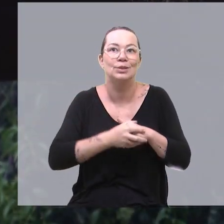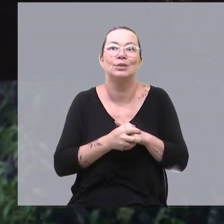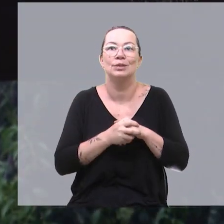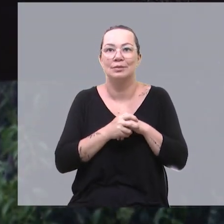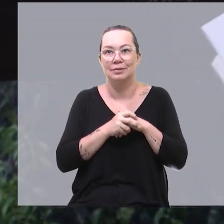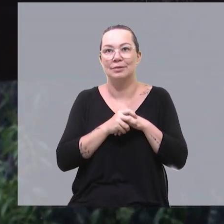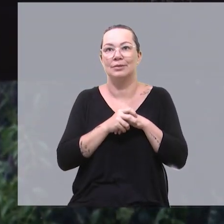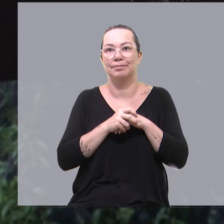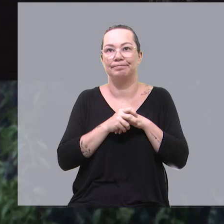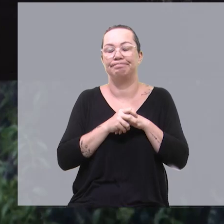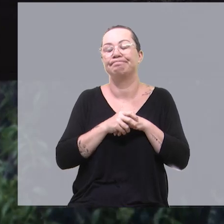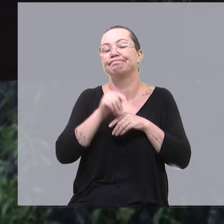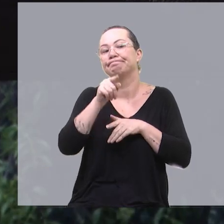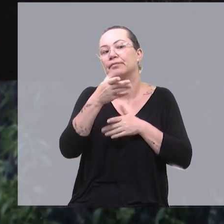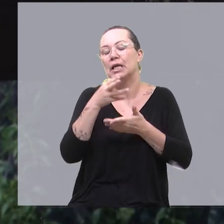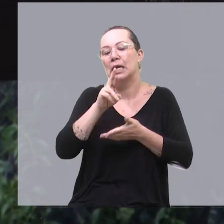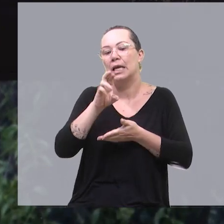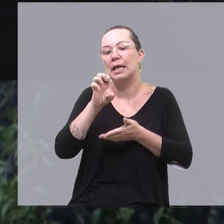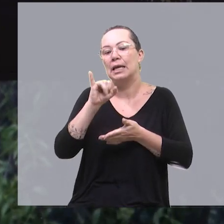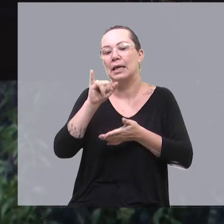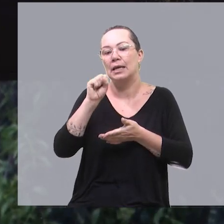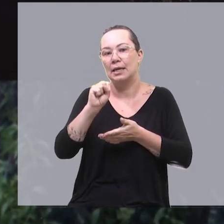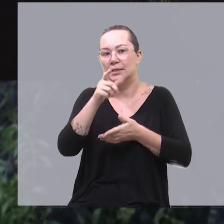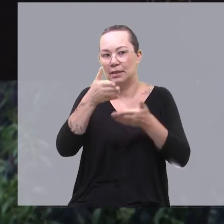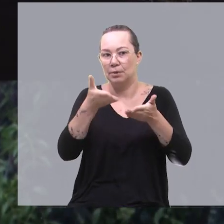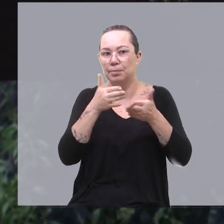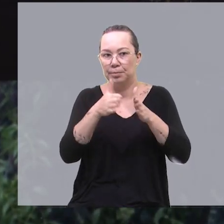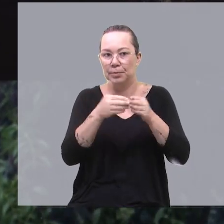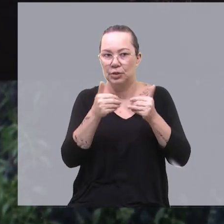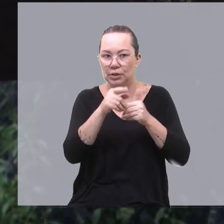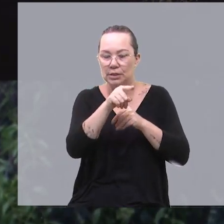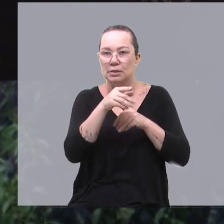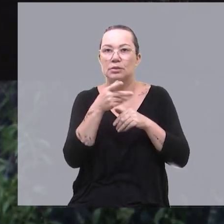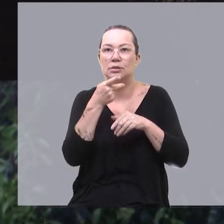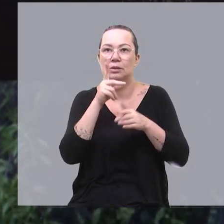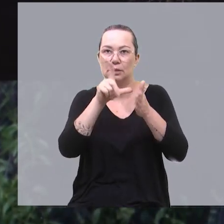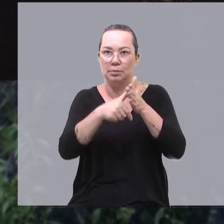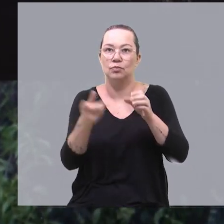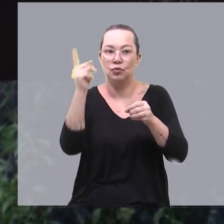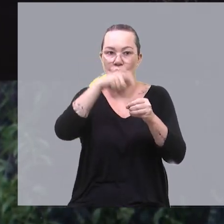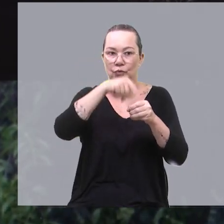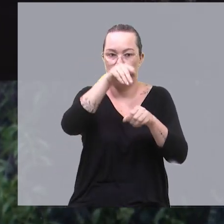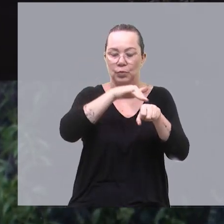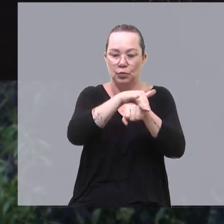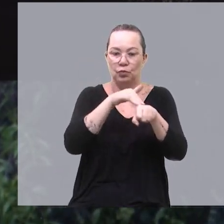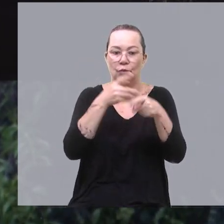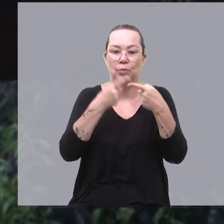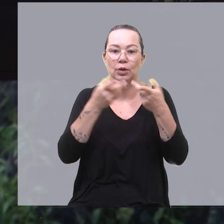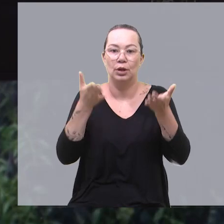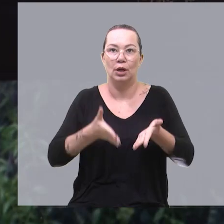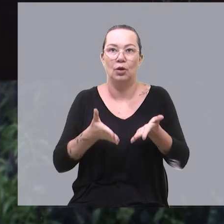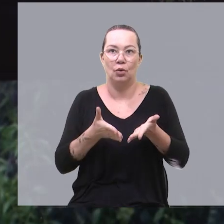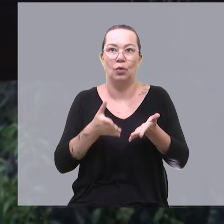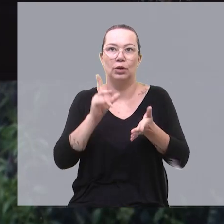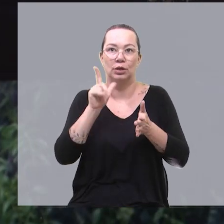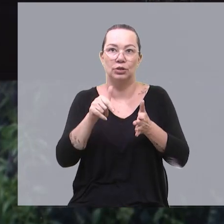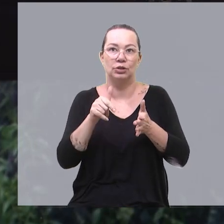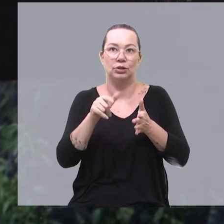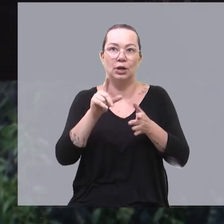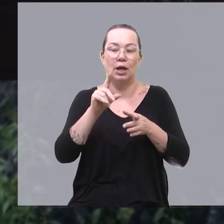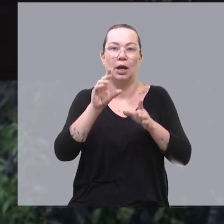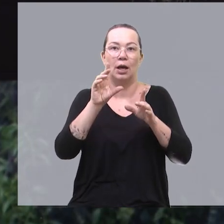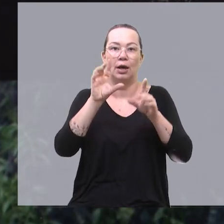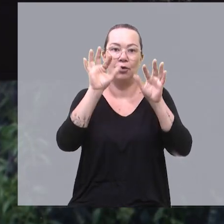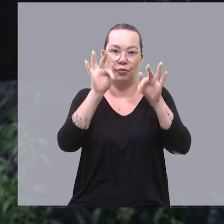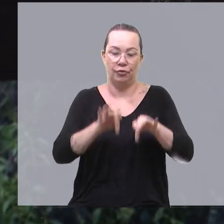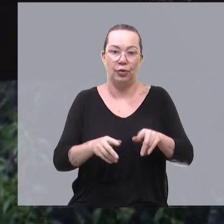preciso. Reis, eu quero lhe pedir uma licença para depois a gente voltar para essa conversa, porque agora a gente está encerrando